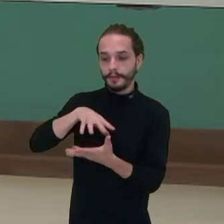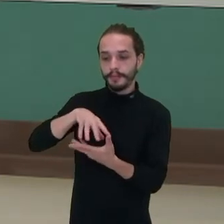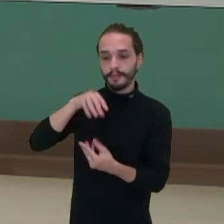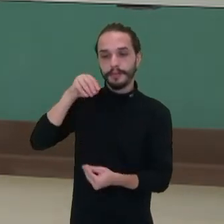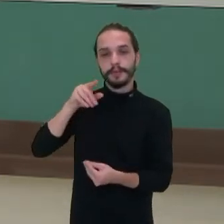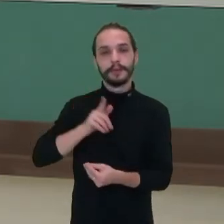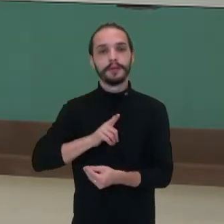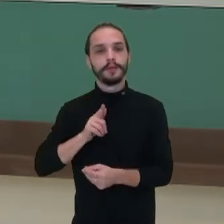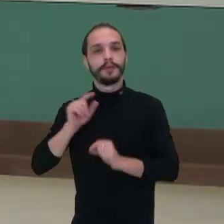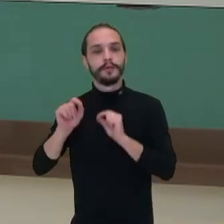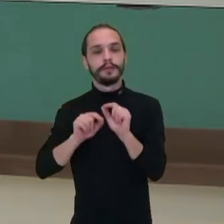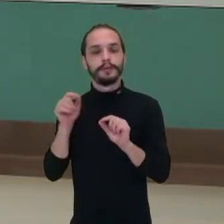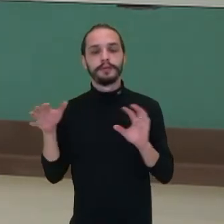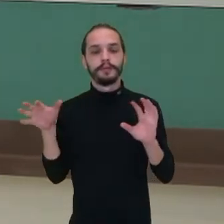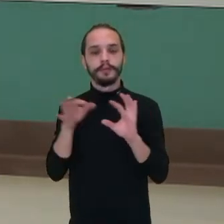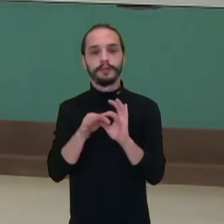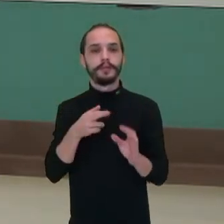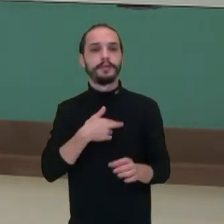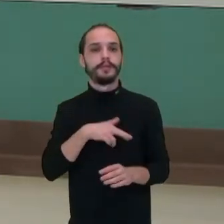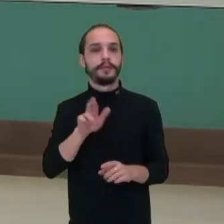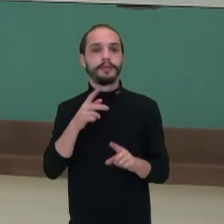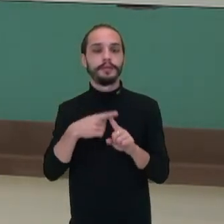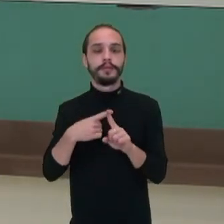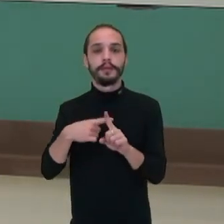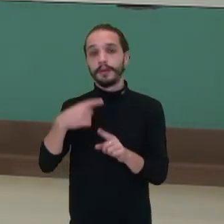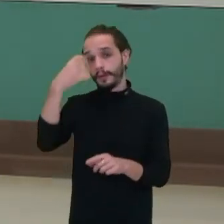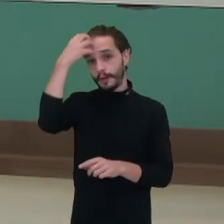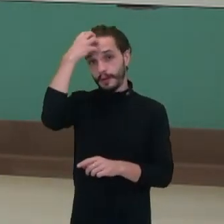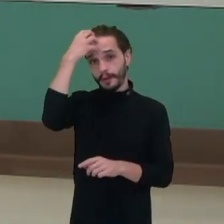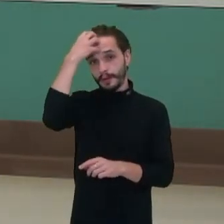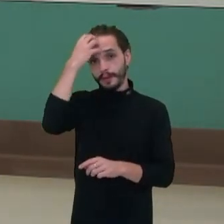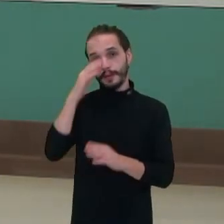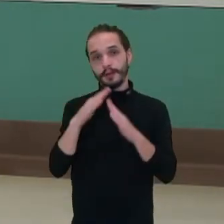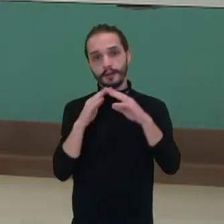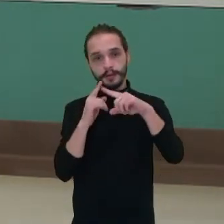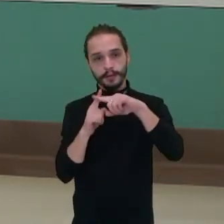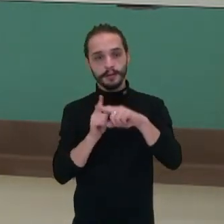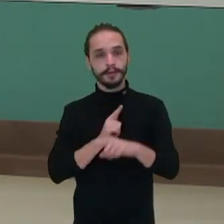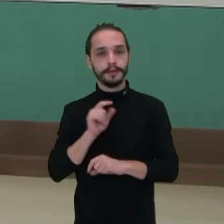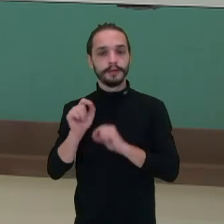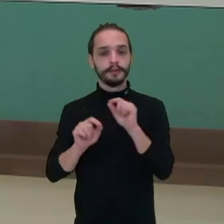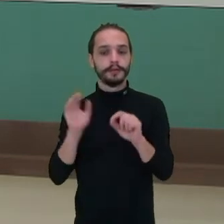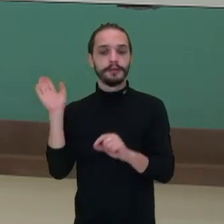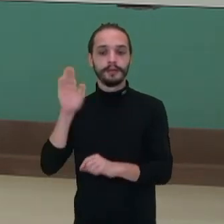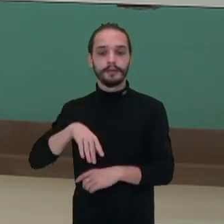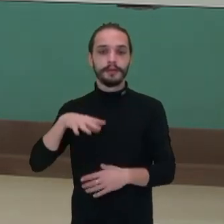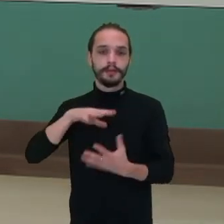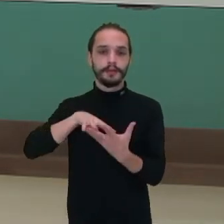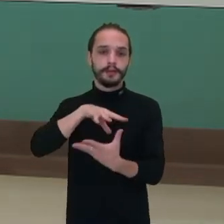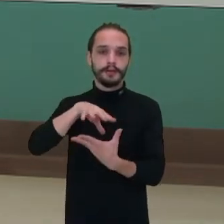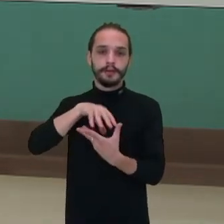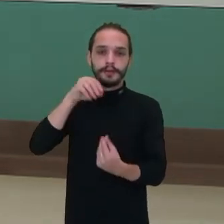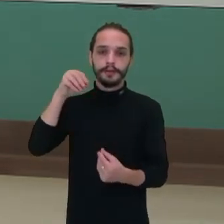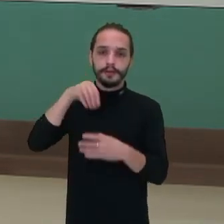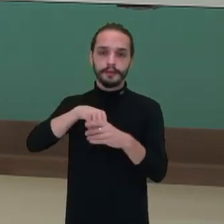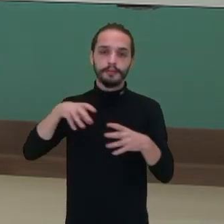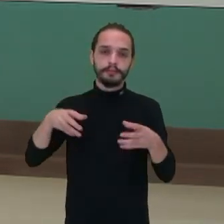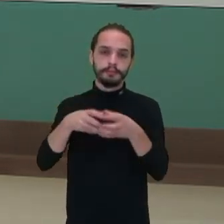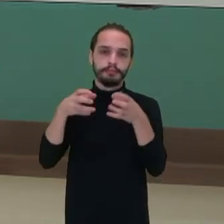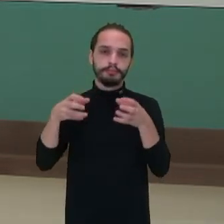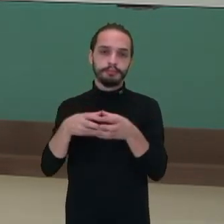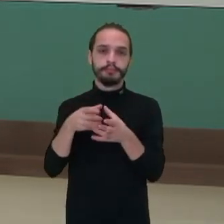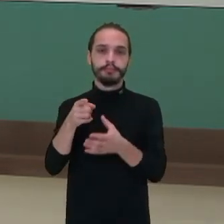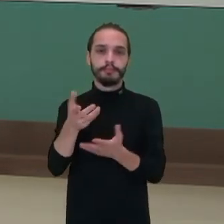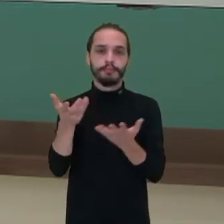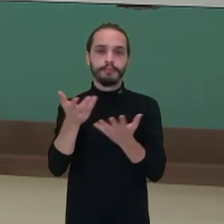apelo muito religioso, porque agora os reis e as igrejas estão trazendo o Barroco para dentro dos seus convívios, e eles pedem